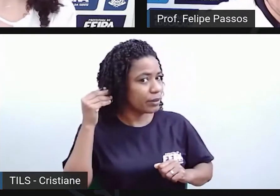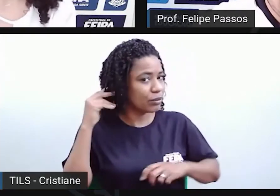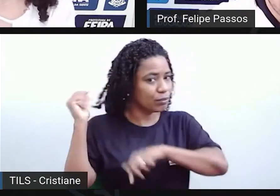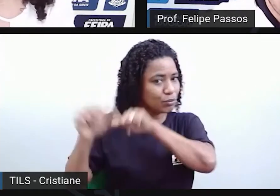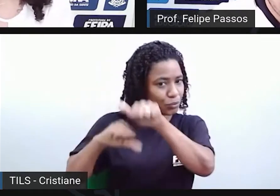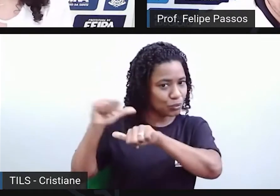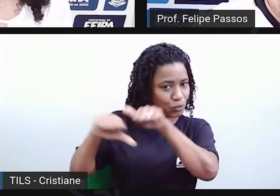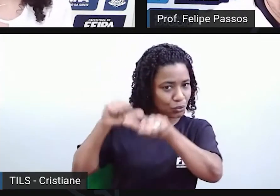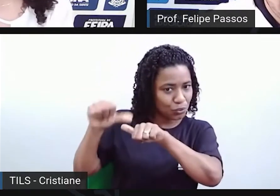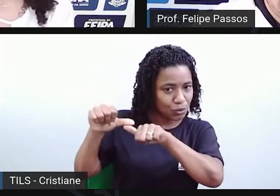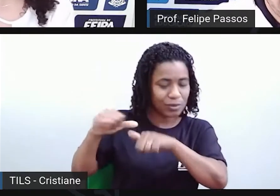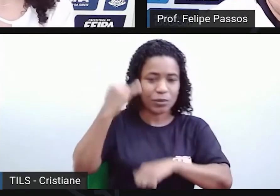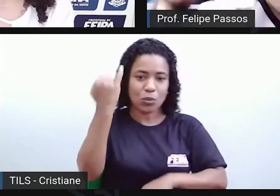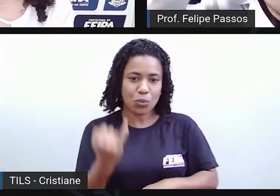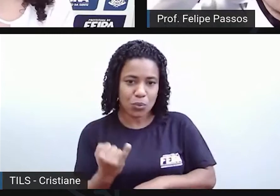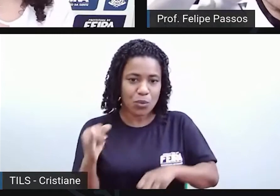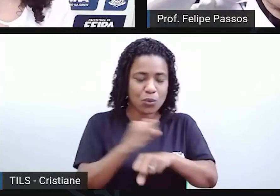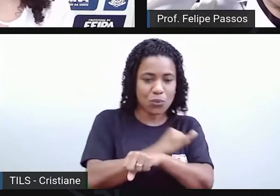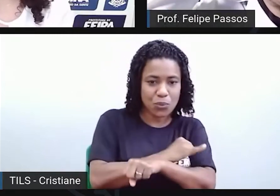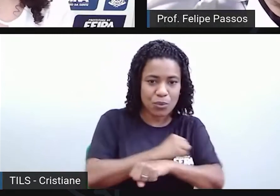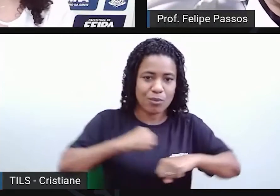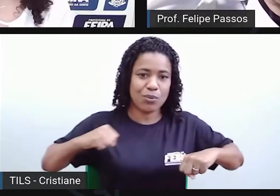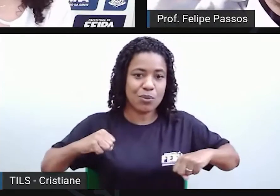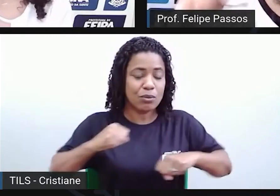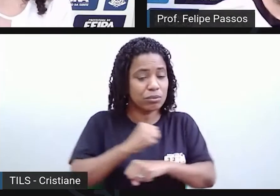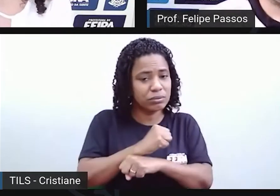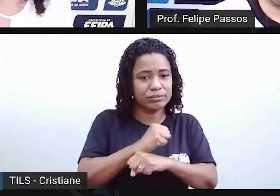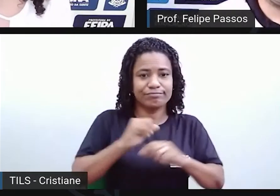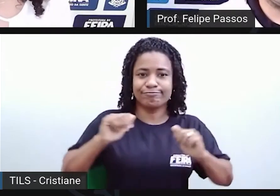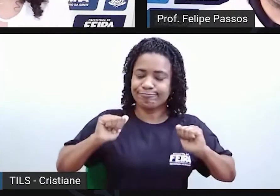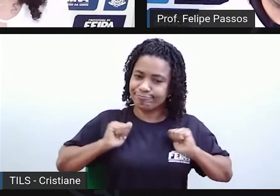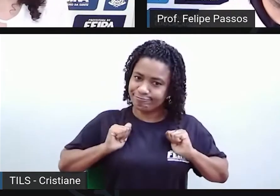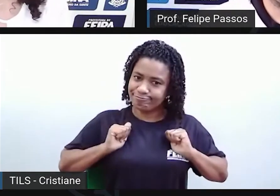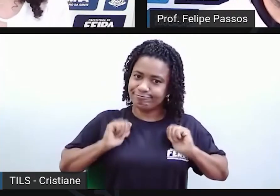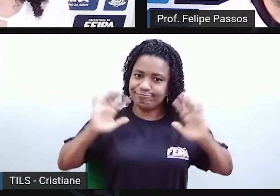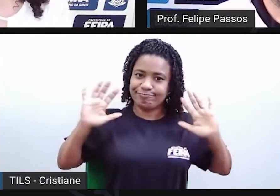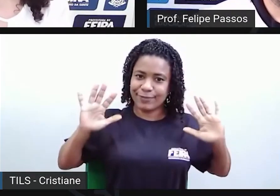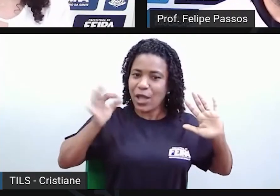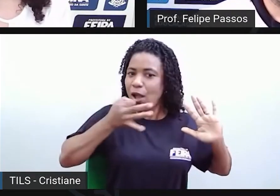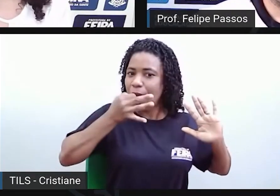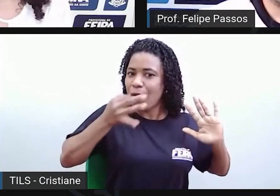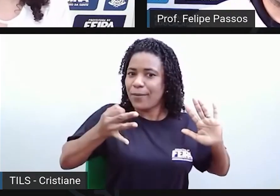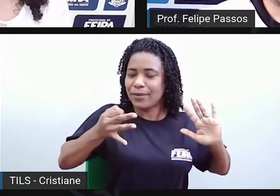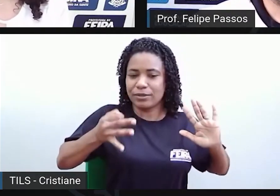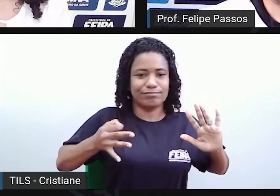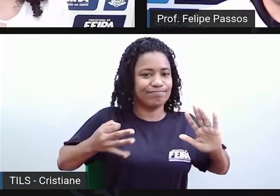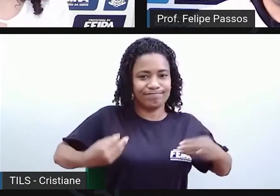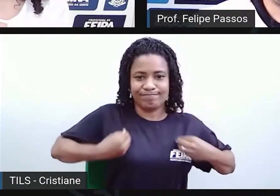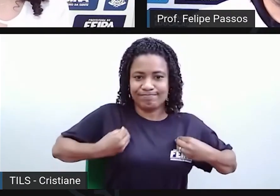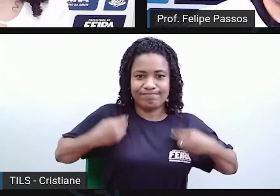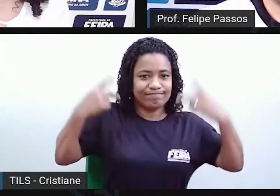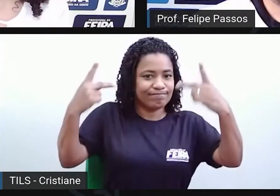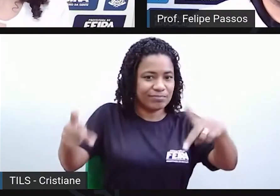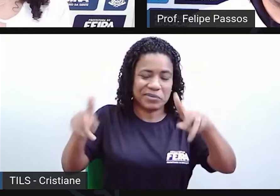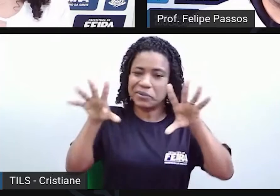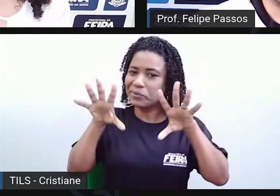algo, emagreceu, engordou, vamos lembrar que nem sempre a sua opinião é a opinião que a pessoa quer